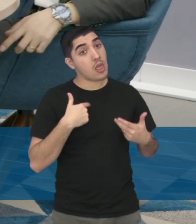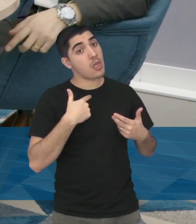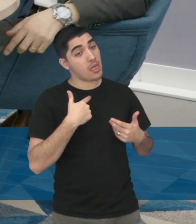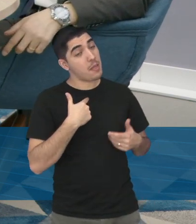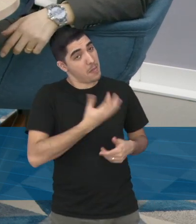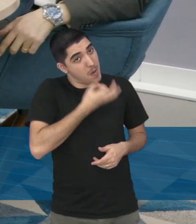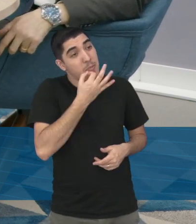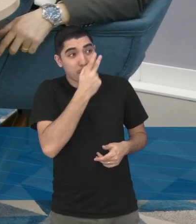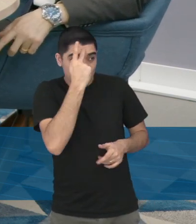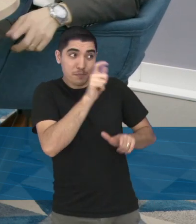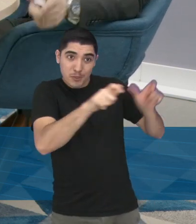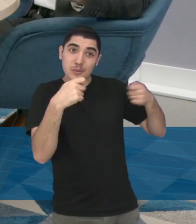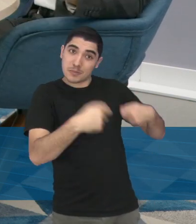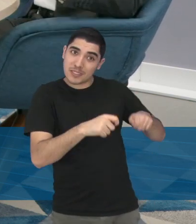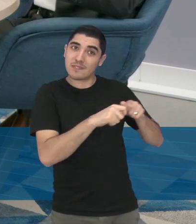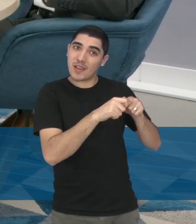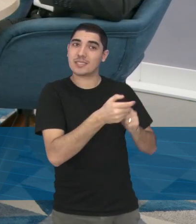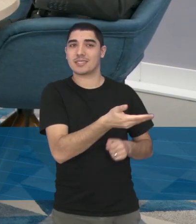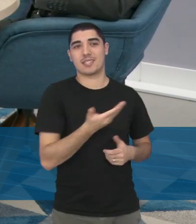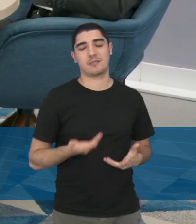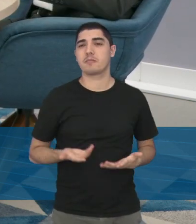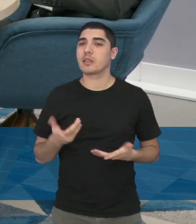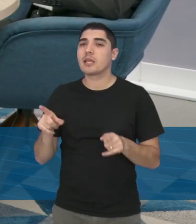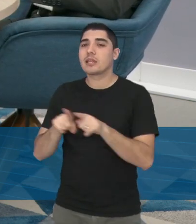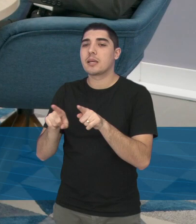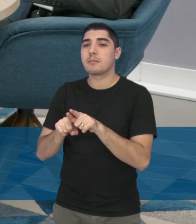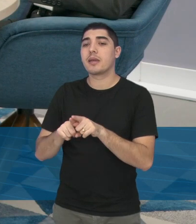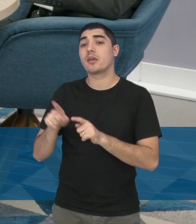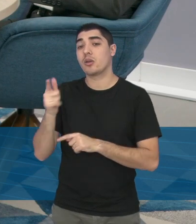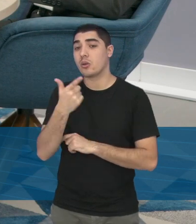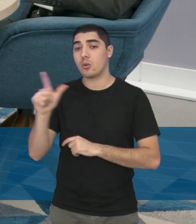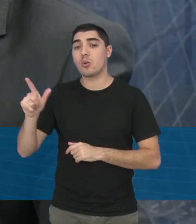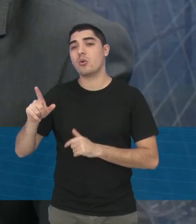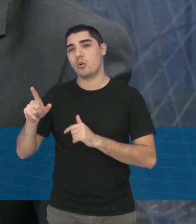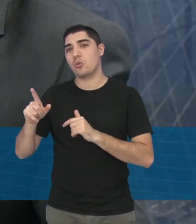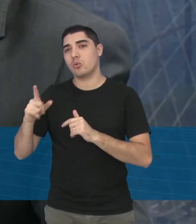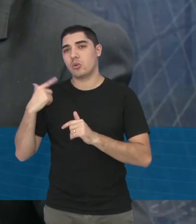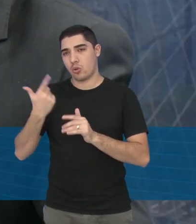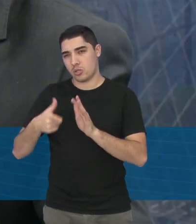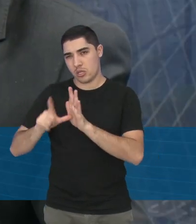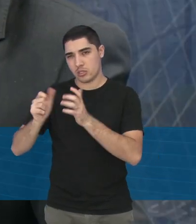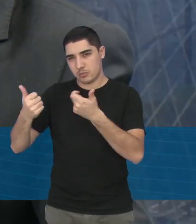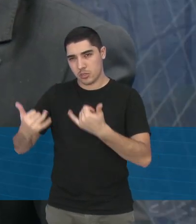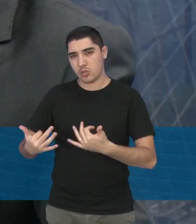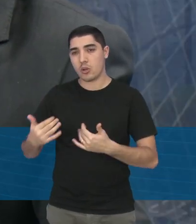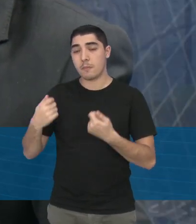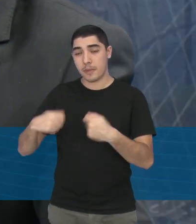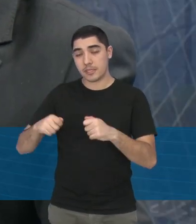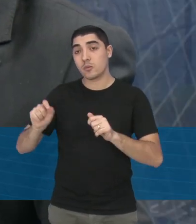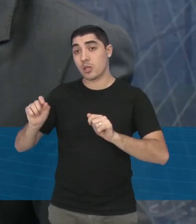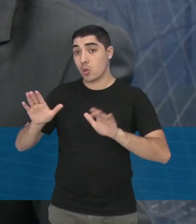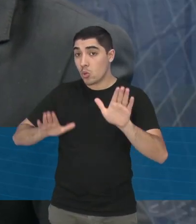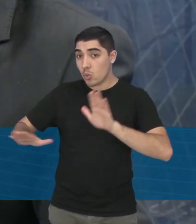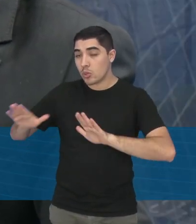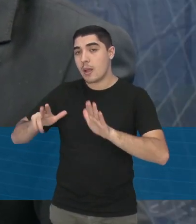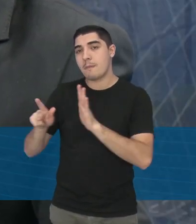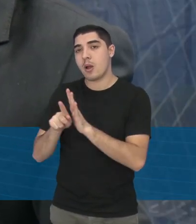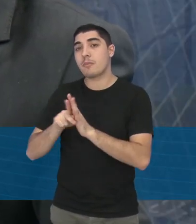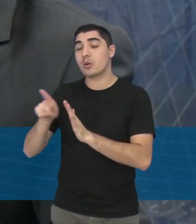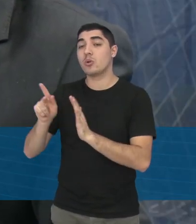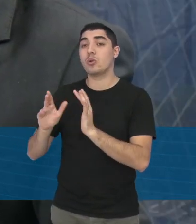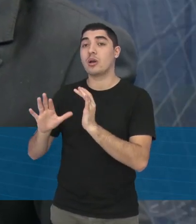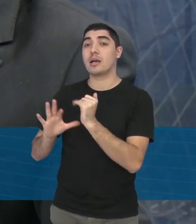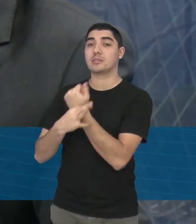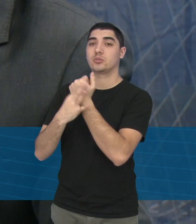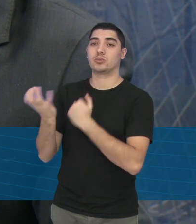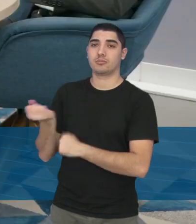que muita gente podia fazer isso. Bom, né? E a pontuação que nós conversamos foi o seguinte, para se ter cuidado referente ao seguro-desemprego,